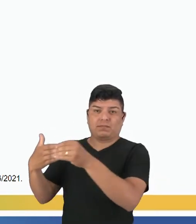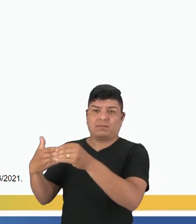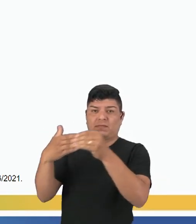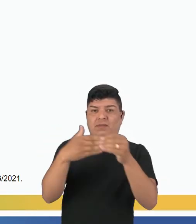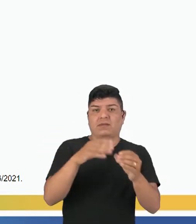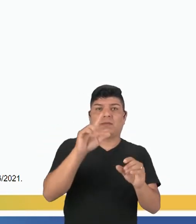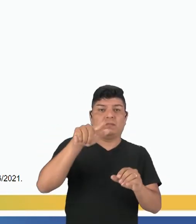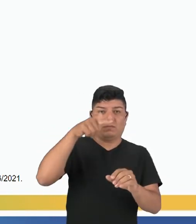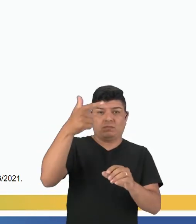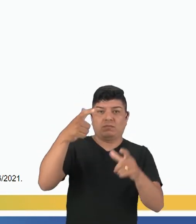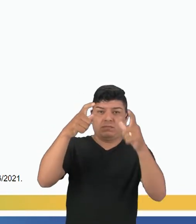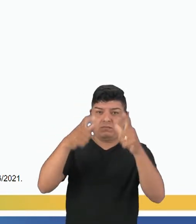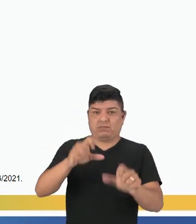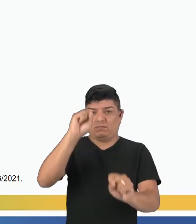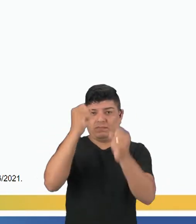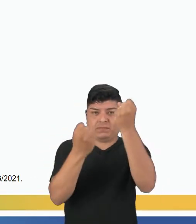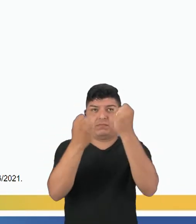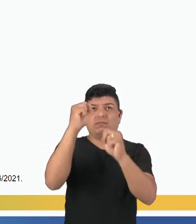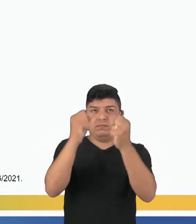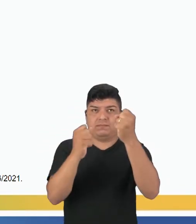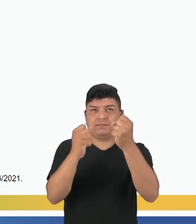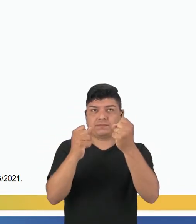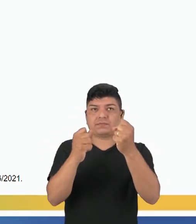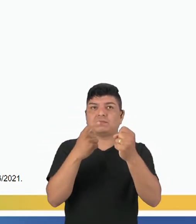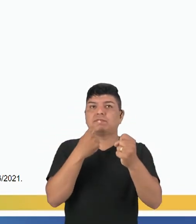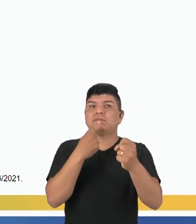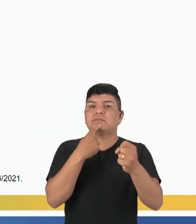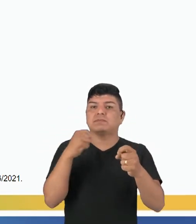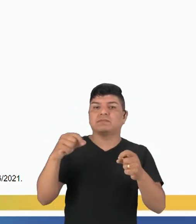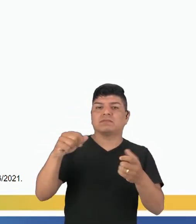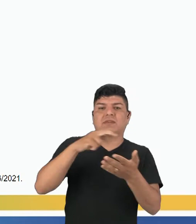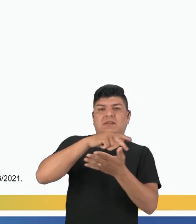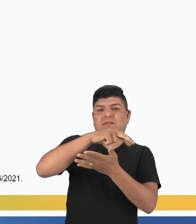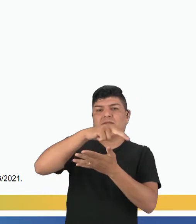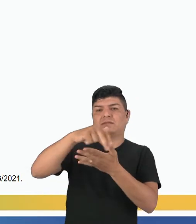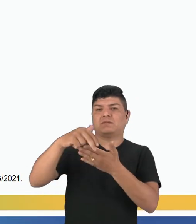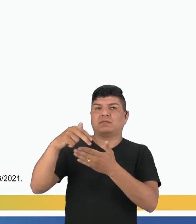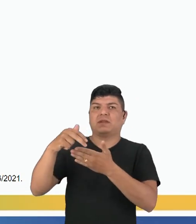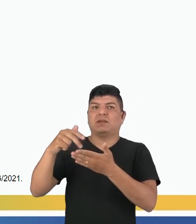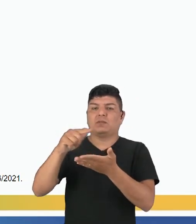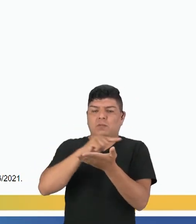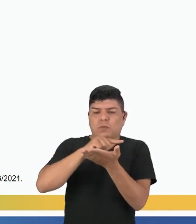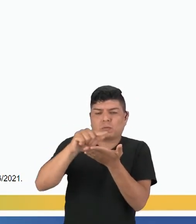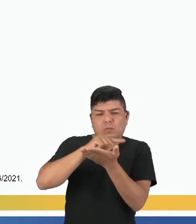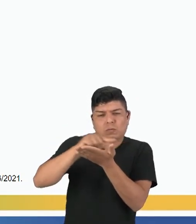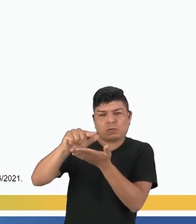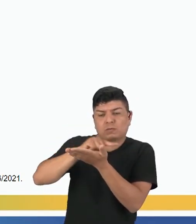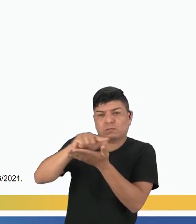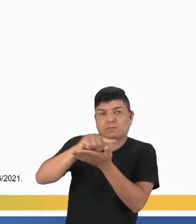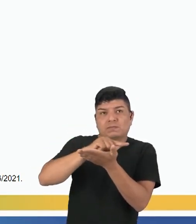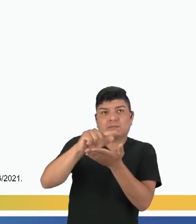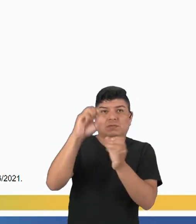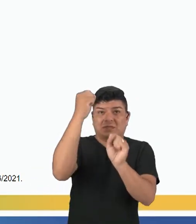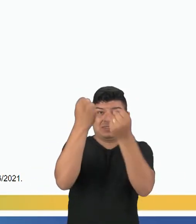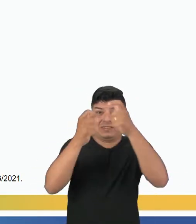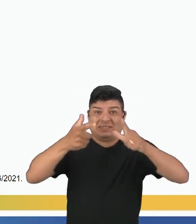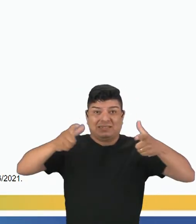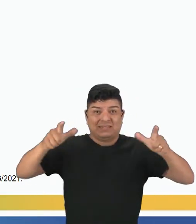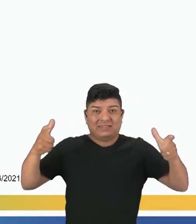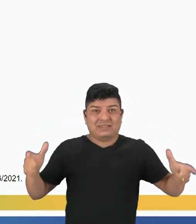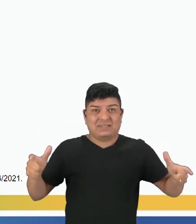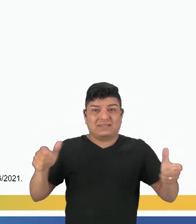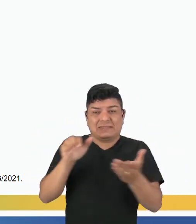fábrica. Na fábrica, o sal passa por várias etapas de lavagem, em máquinas enormes para